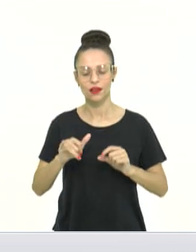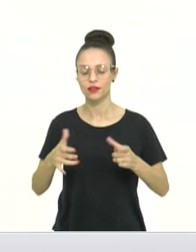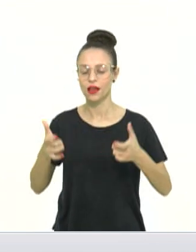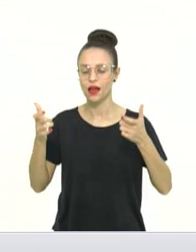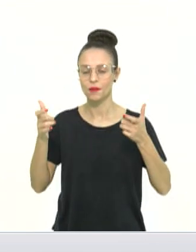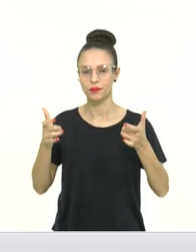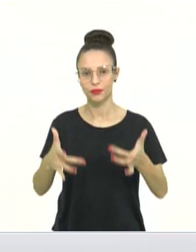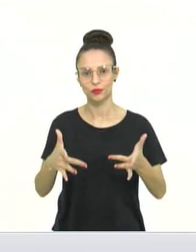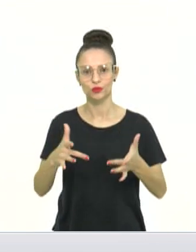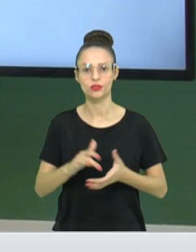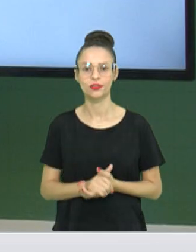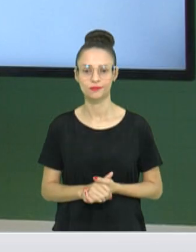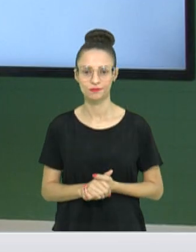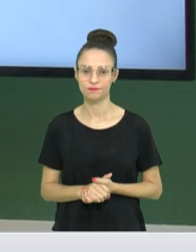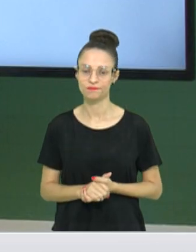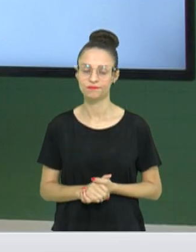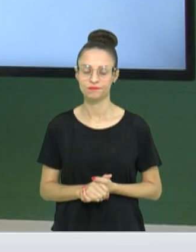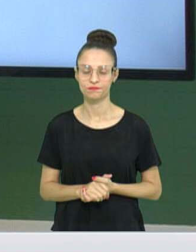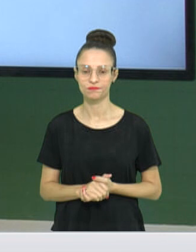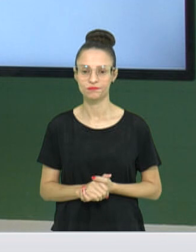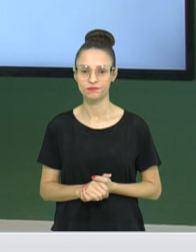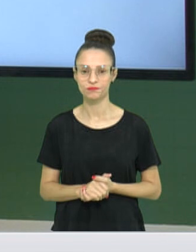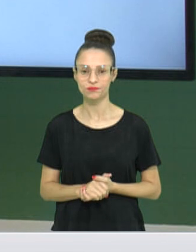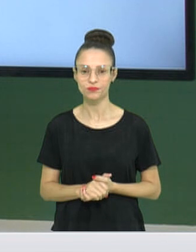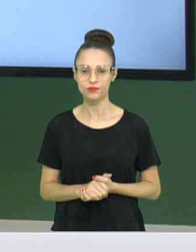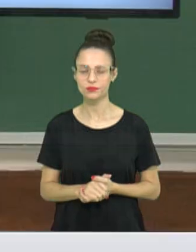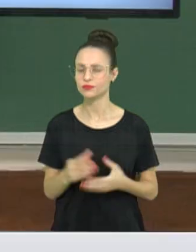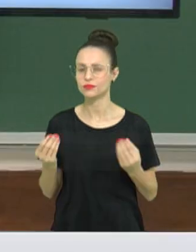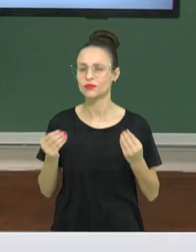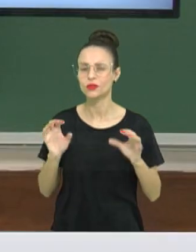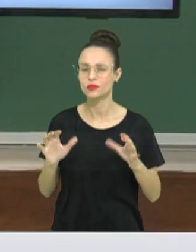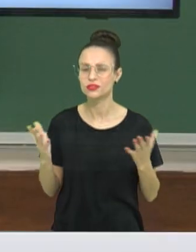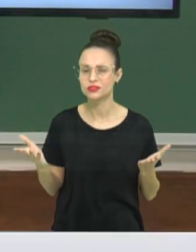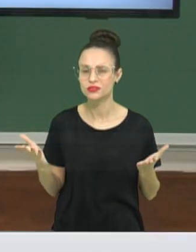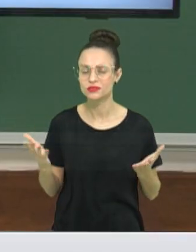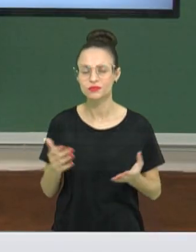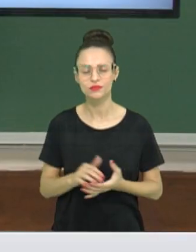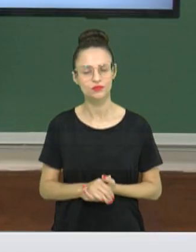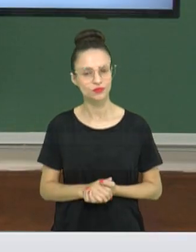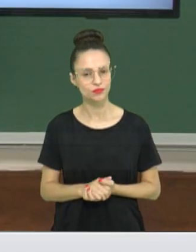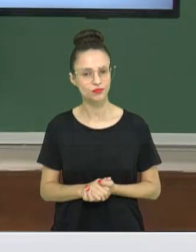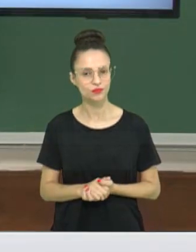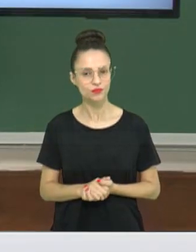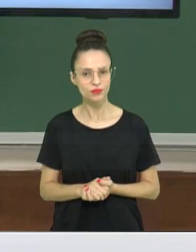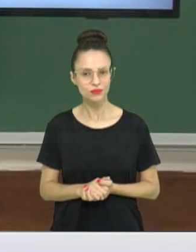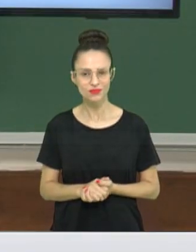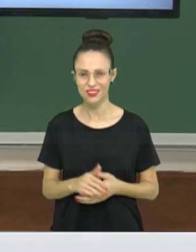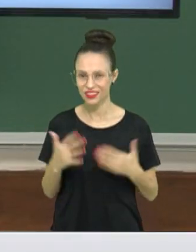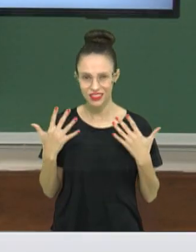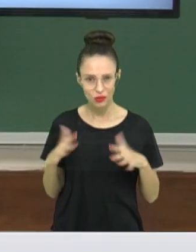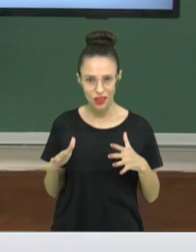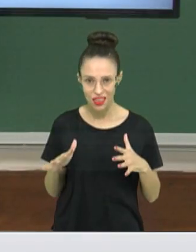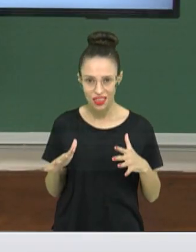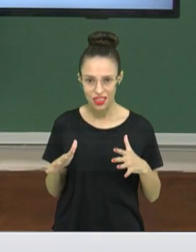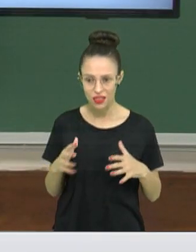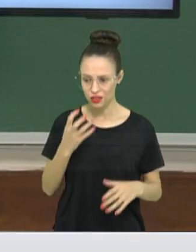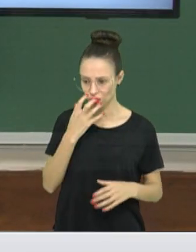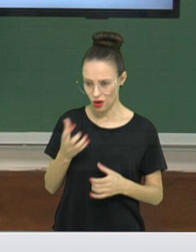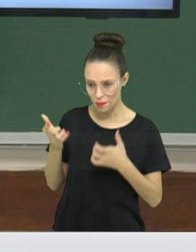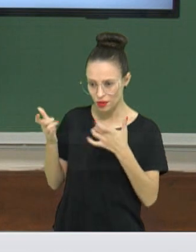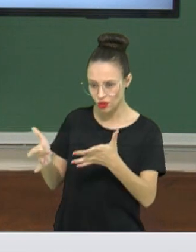abandonados posteriormente. Como assim, professora? Não quero mais, vou abandonar meu